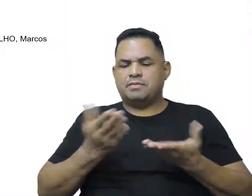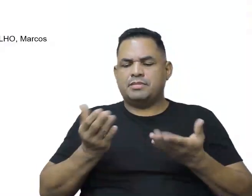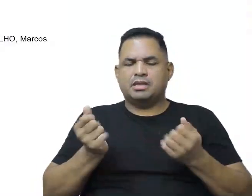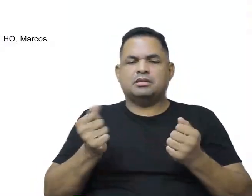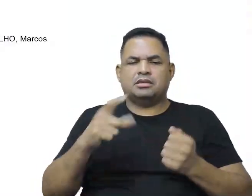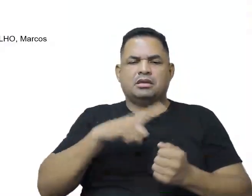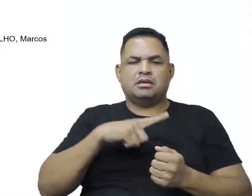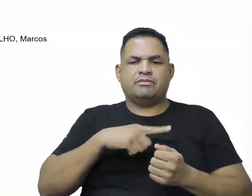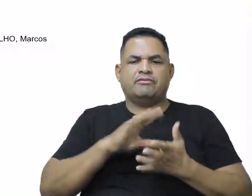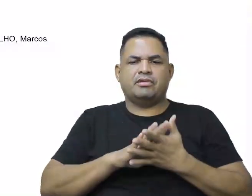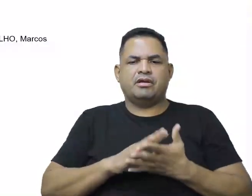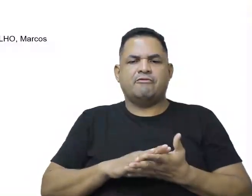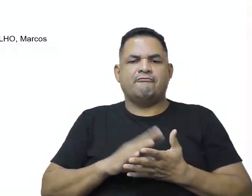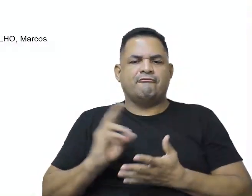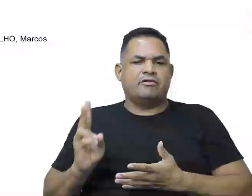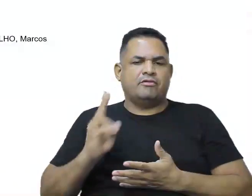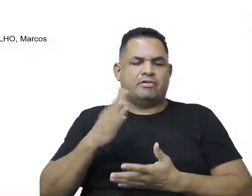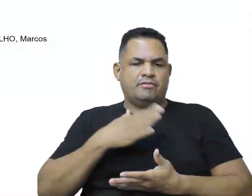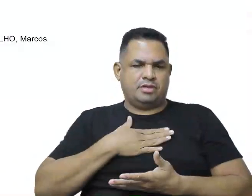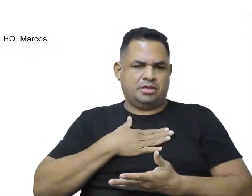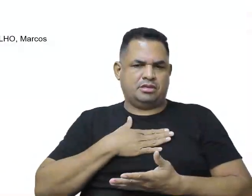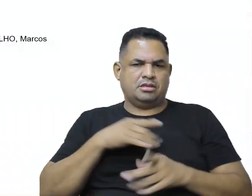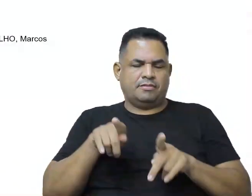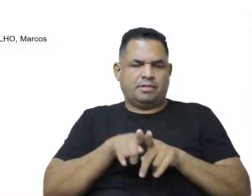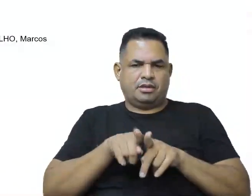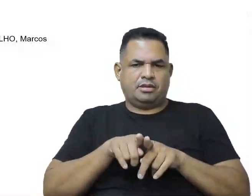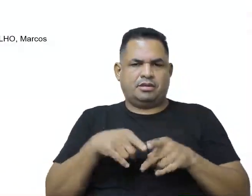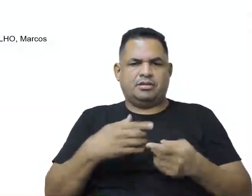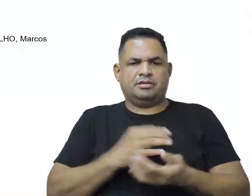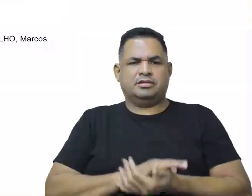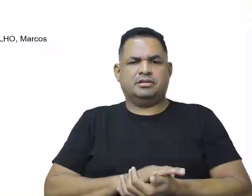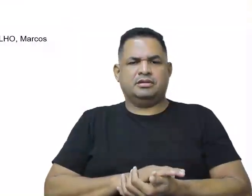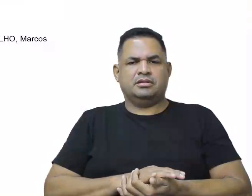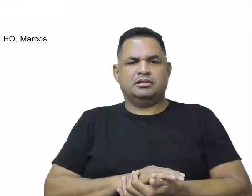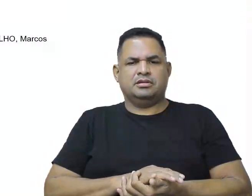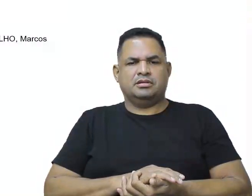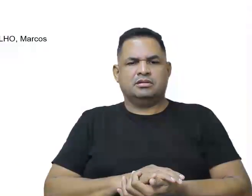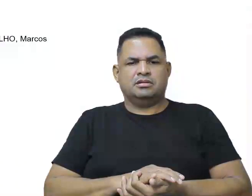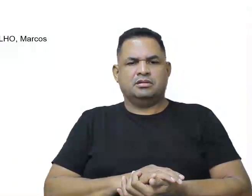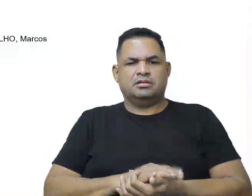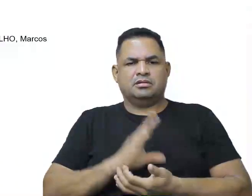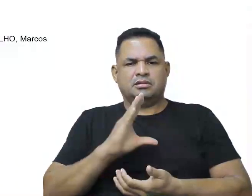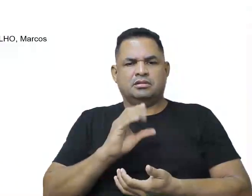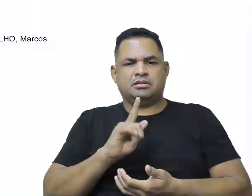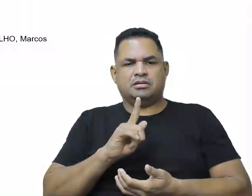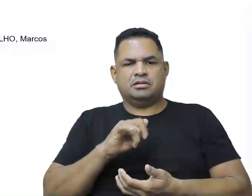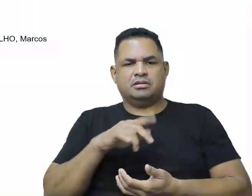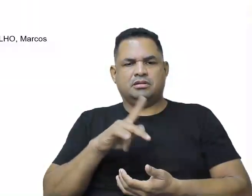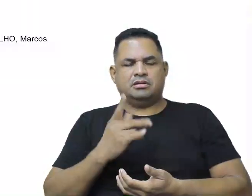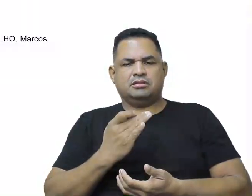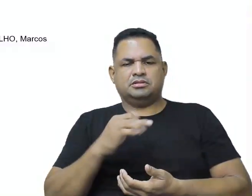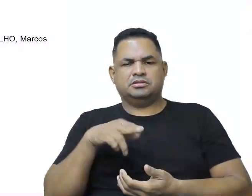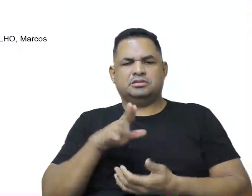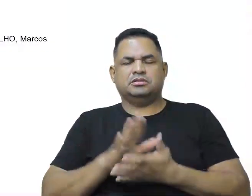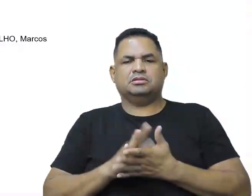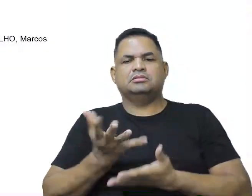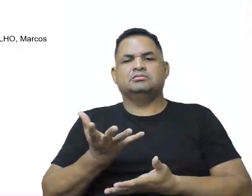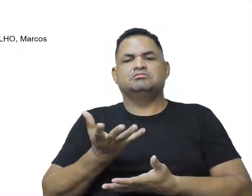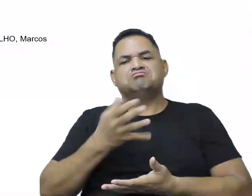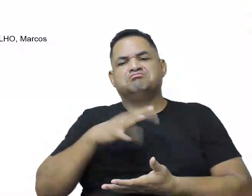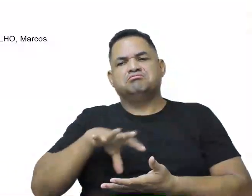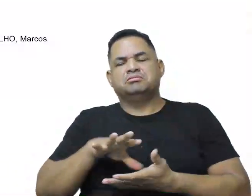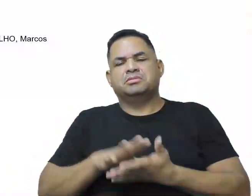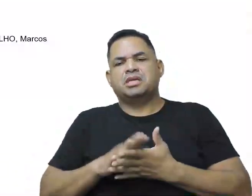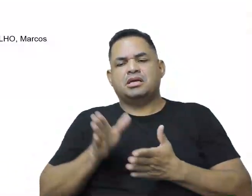qualquer outra e eu grande né é uma frase do grande não quero que a minha casa seja